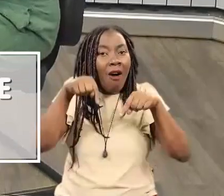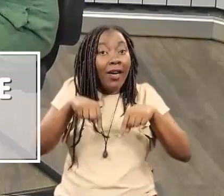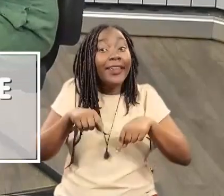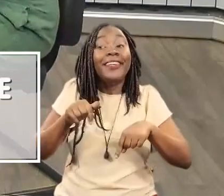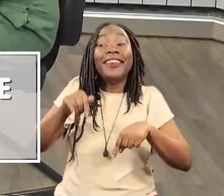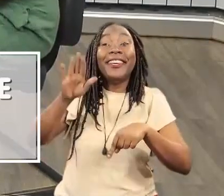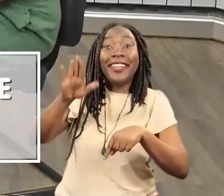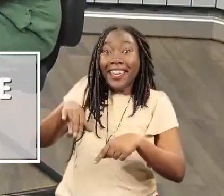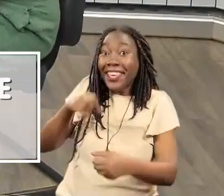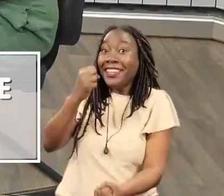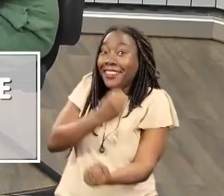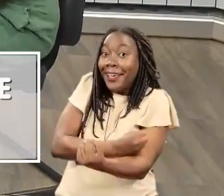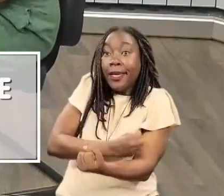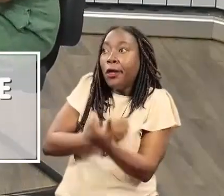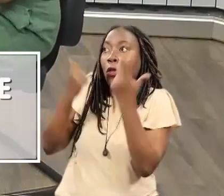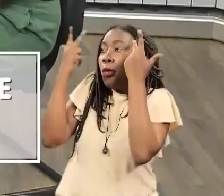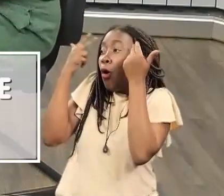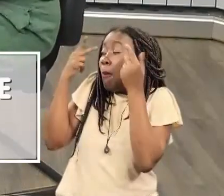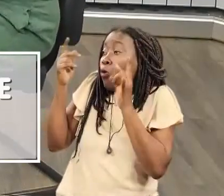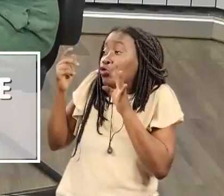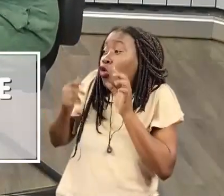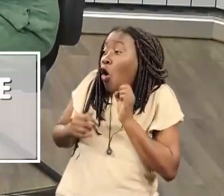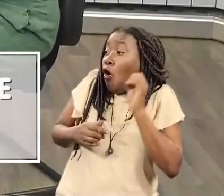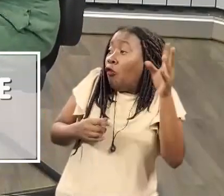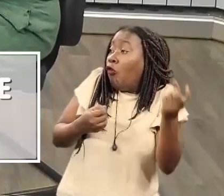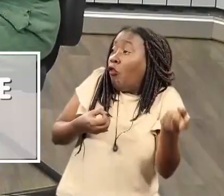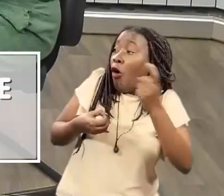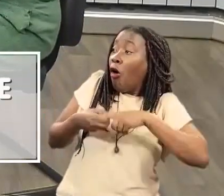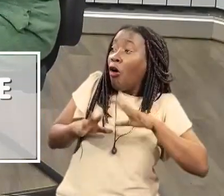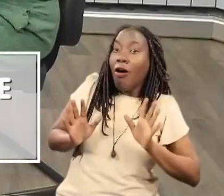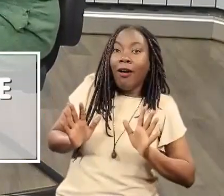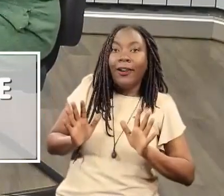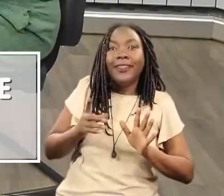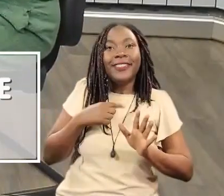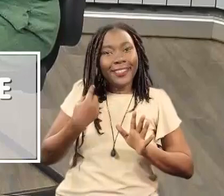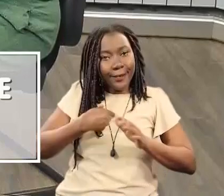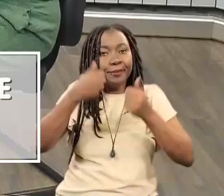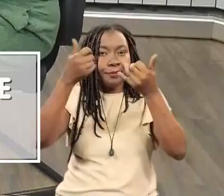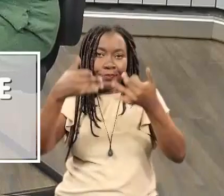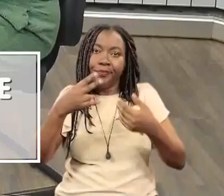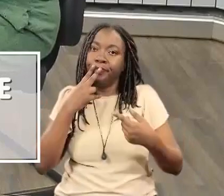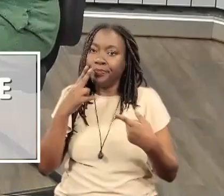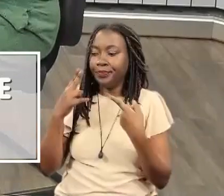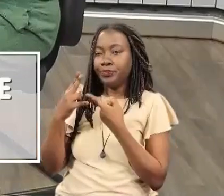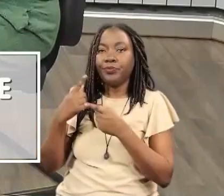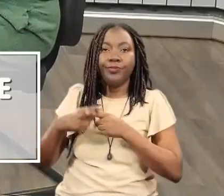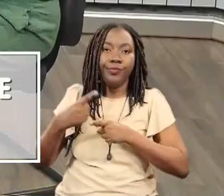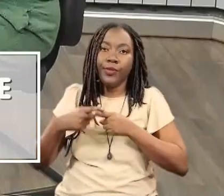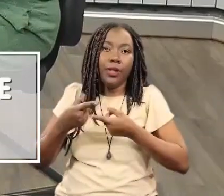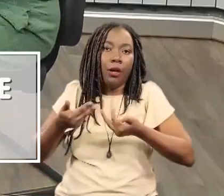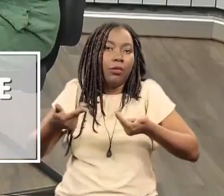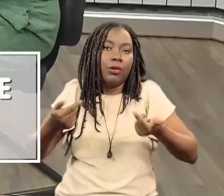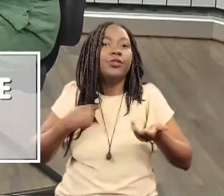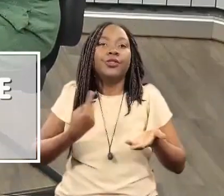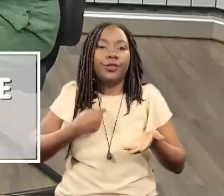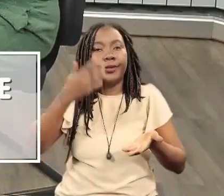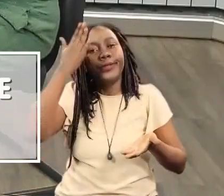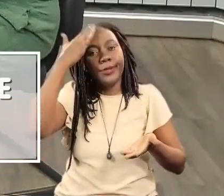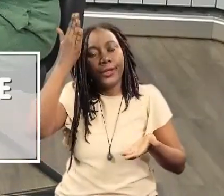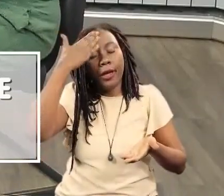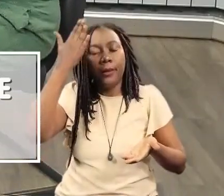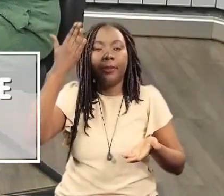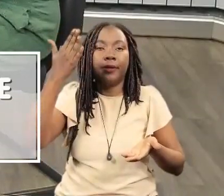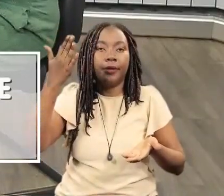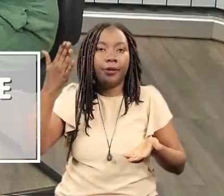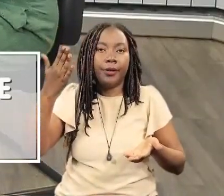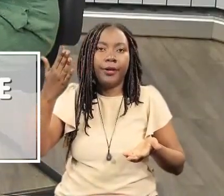tem, é tipo normal, só fui ali fumar um cigarro. Exatamente. Então a gente tá colocando cigarro, né, porque é algo que a gente sabe que